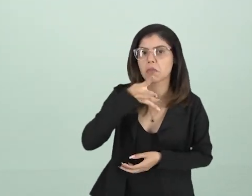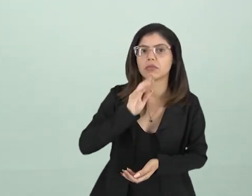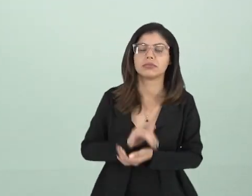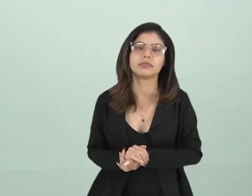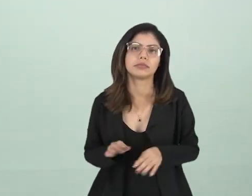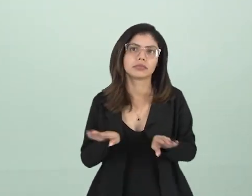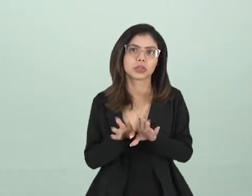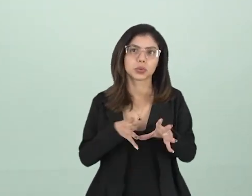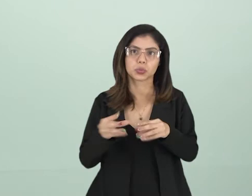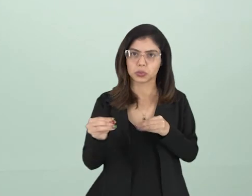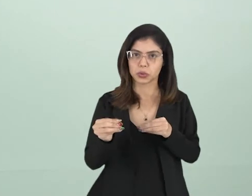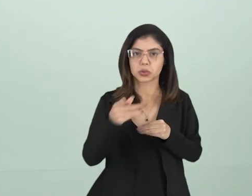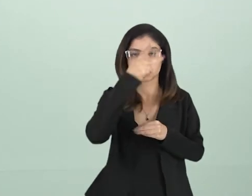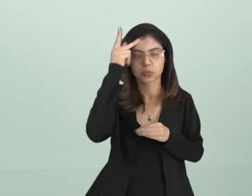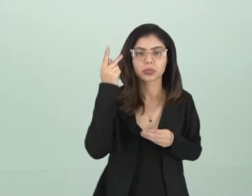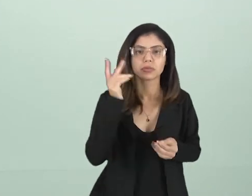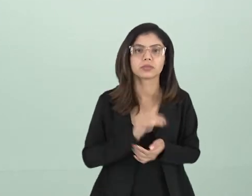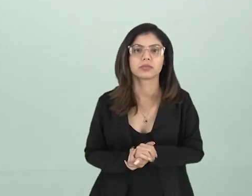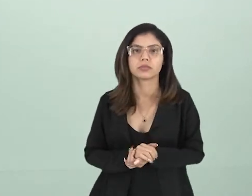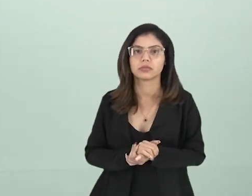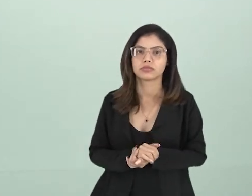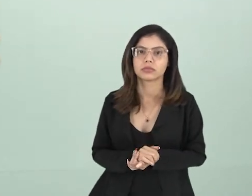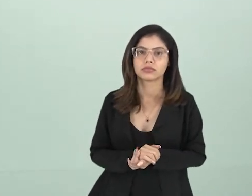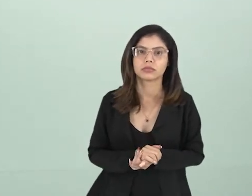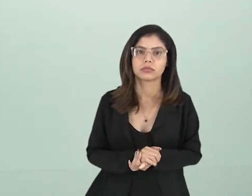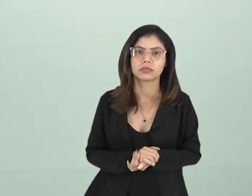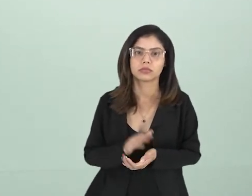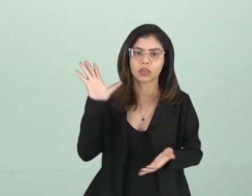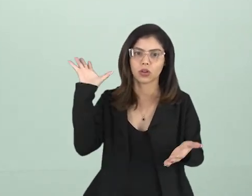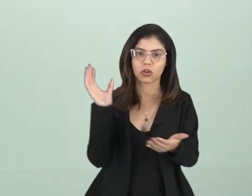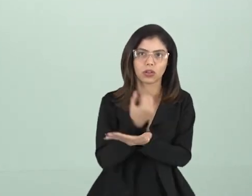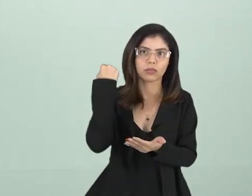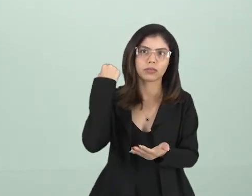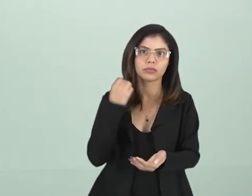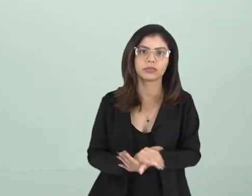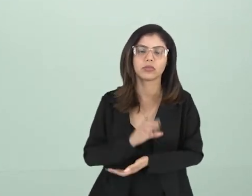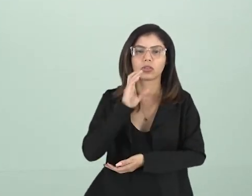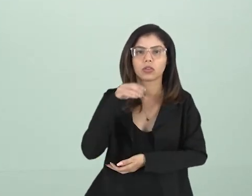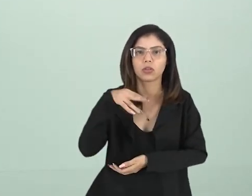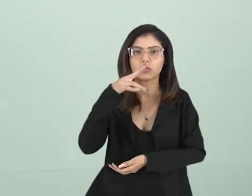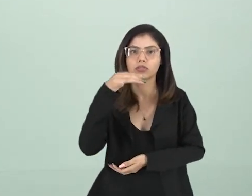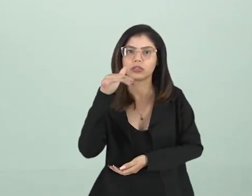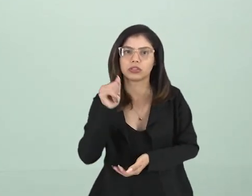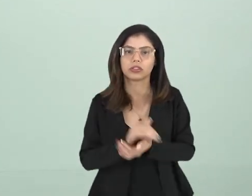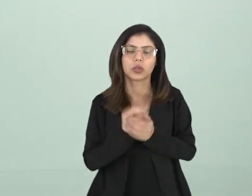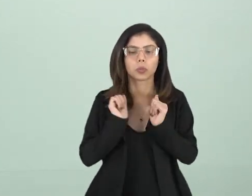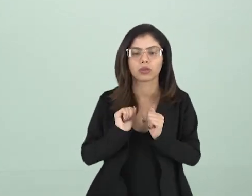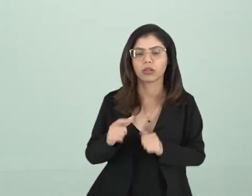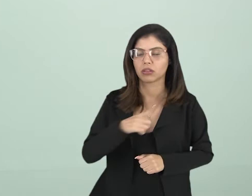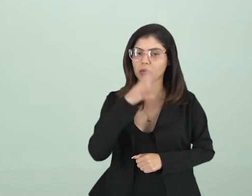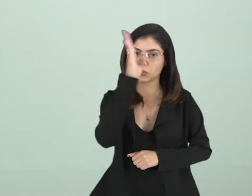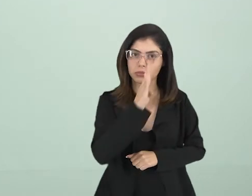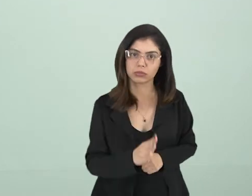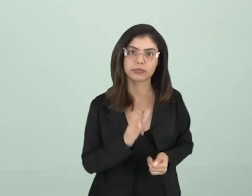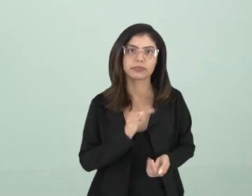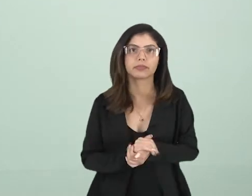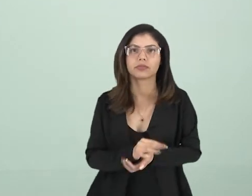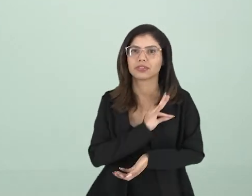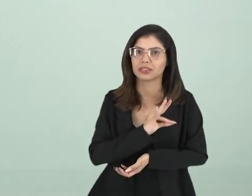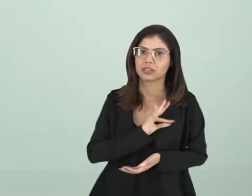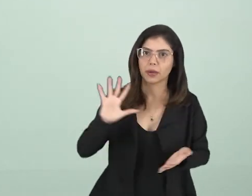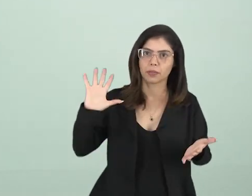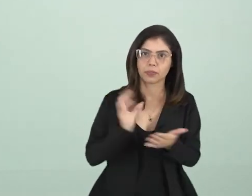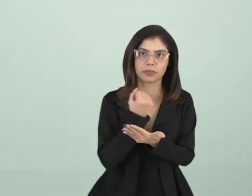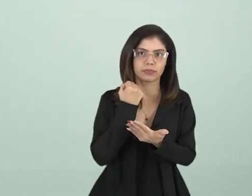Ela vem também a partir de uma ameaça, né, de um golpe comunista que poderia estar acontecendo no Brasil, né? Então, os militares aproveitam,